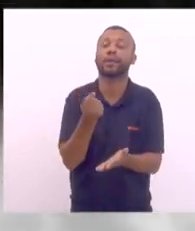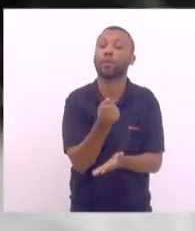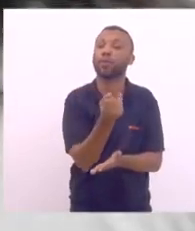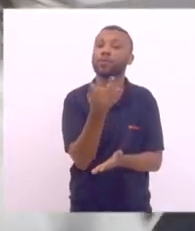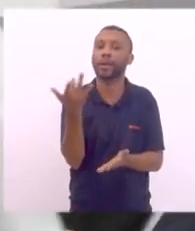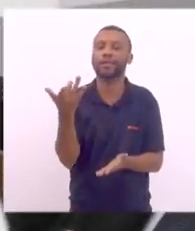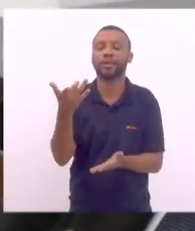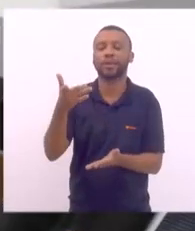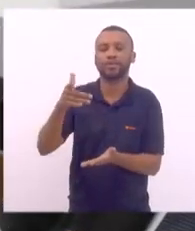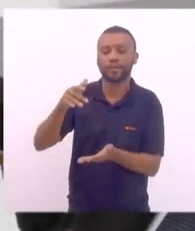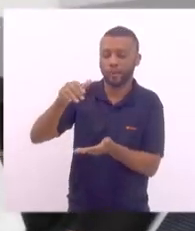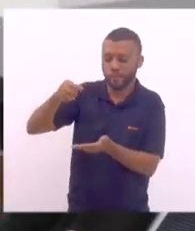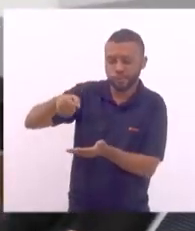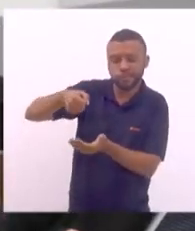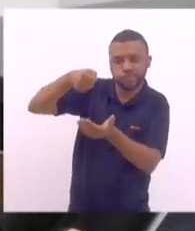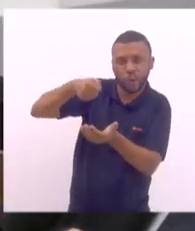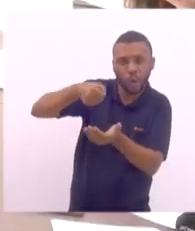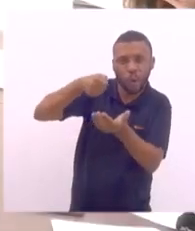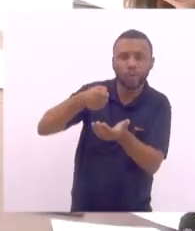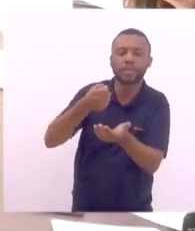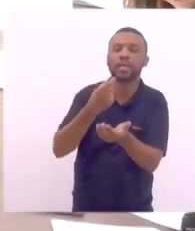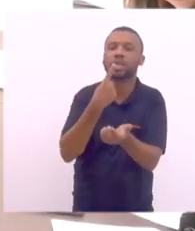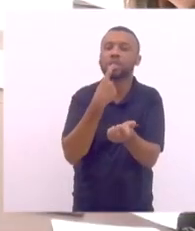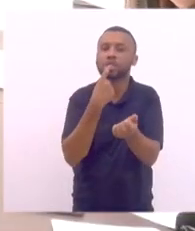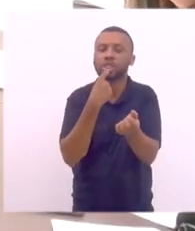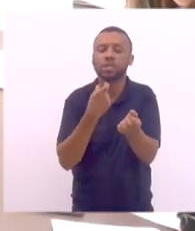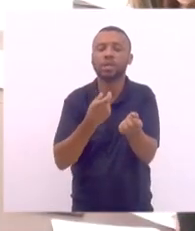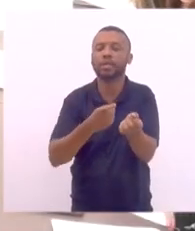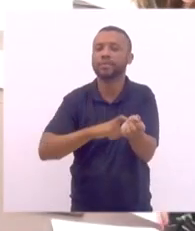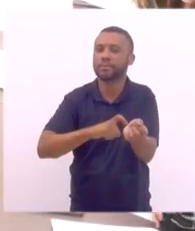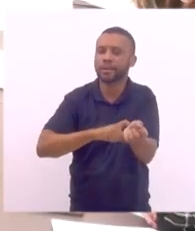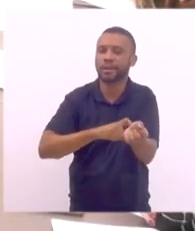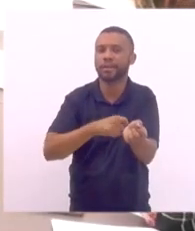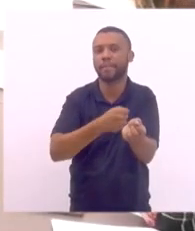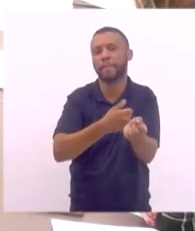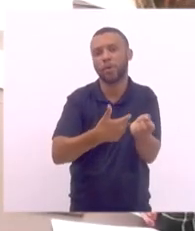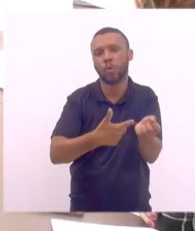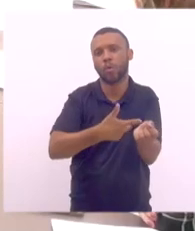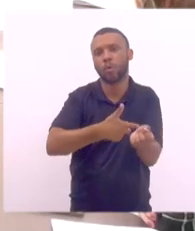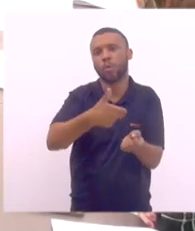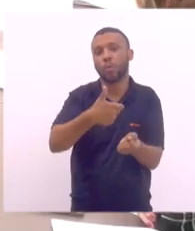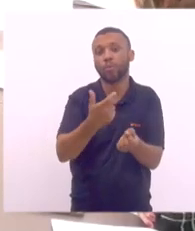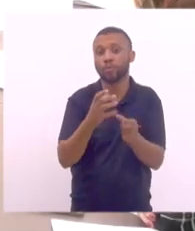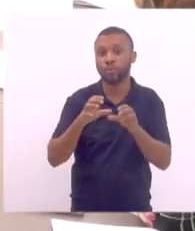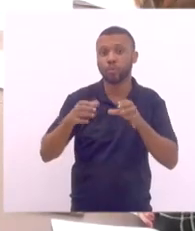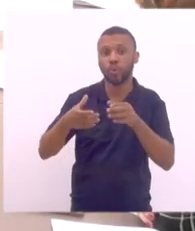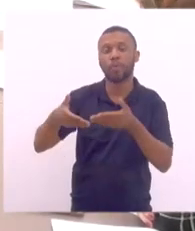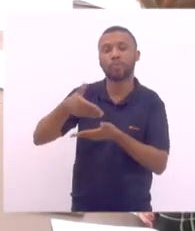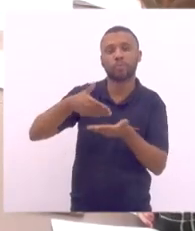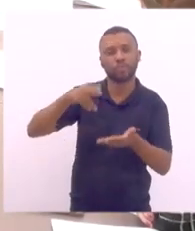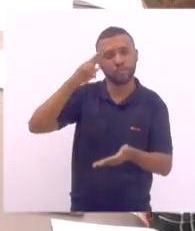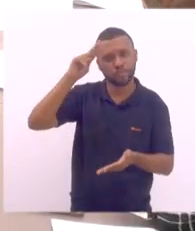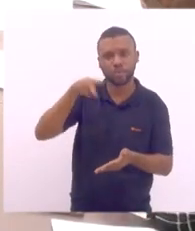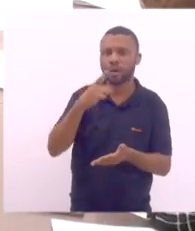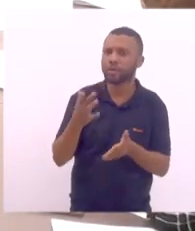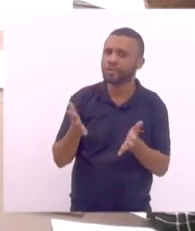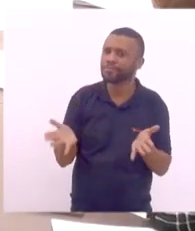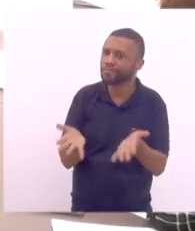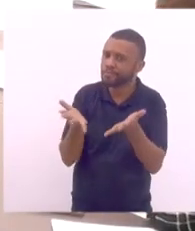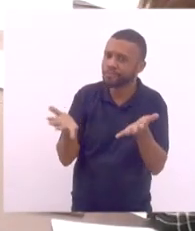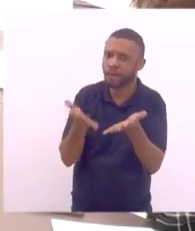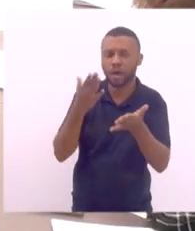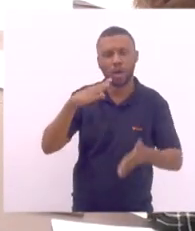de bolsas, de como ter essa doação de sangue. No caso, na tropa, nós dávamos o quê? Incentivávamos